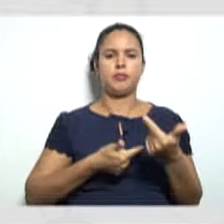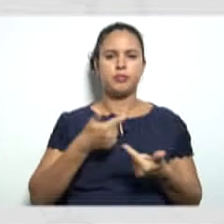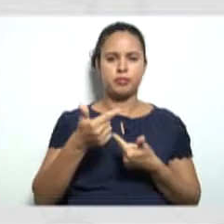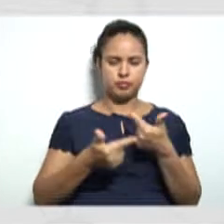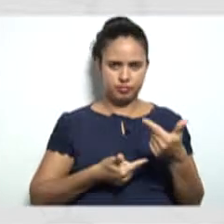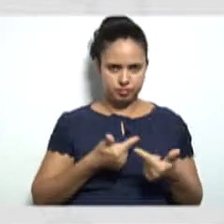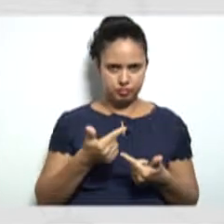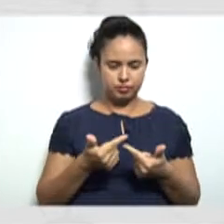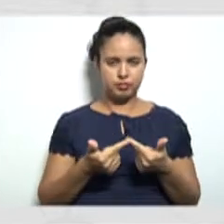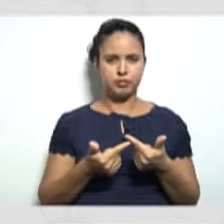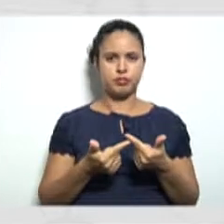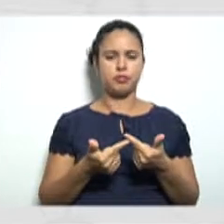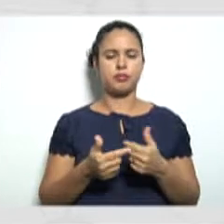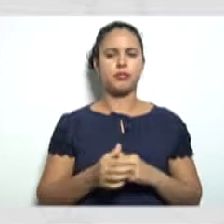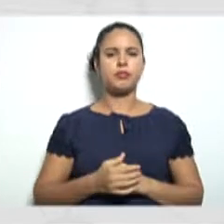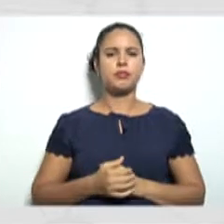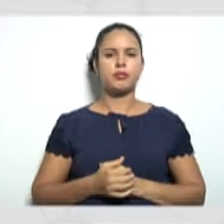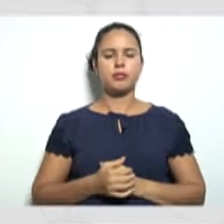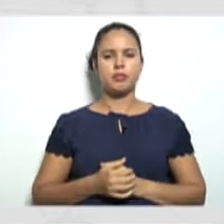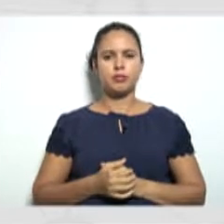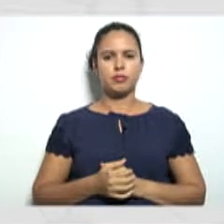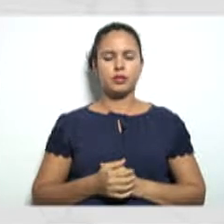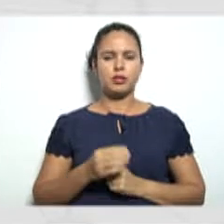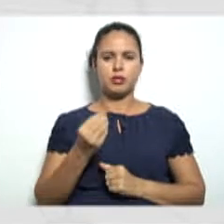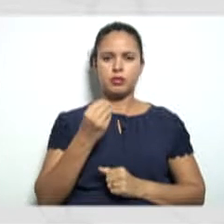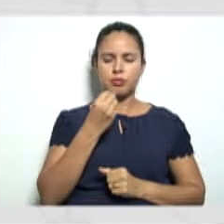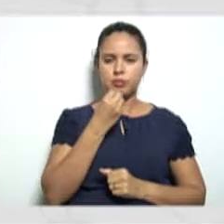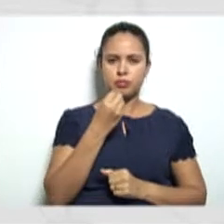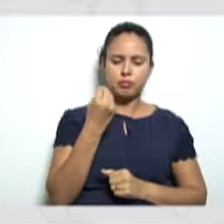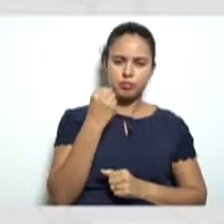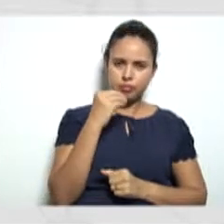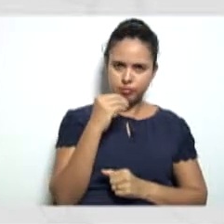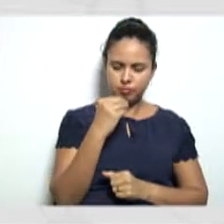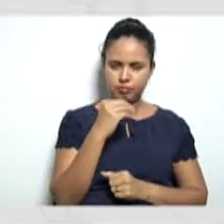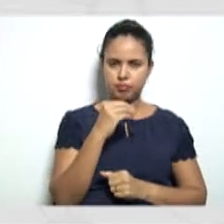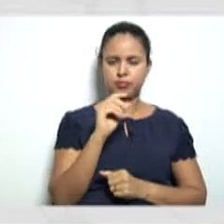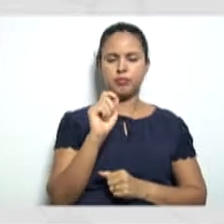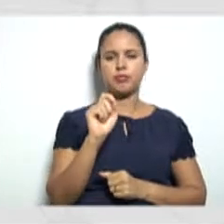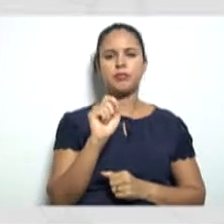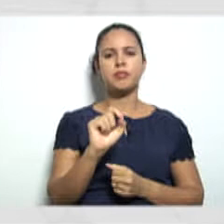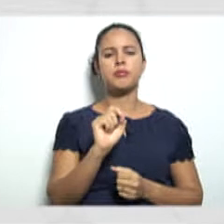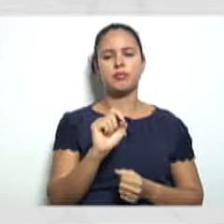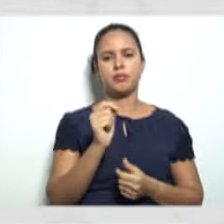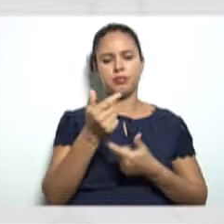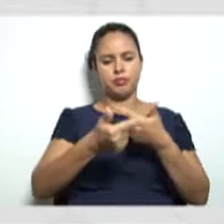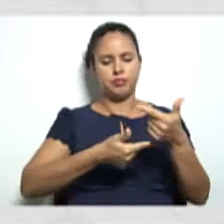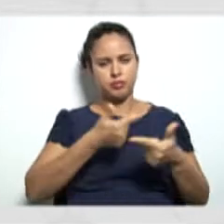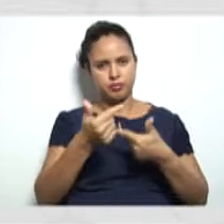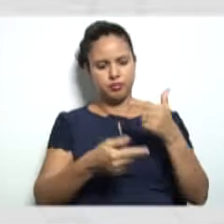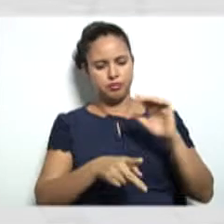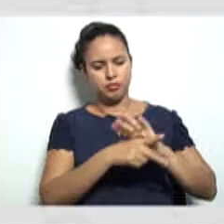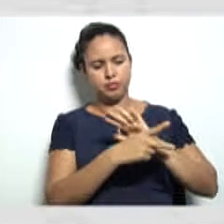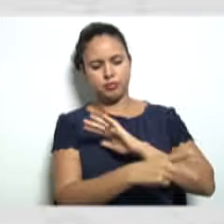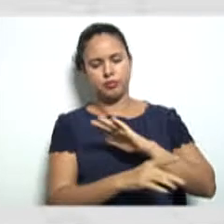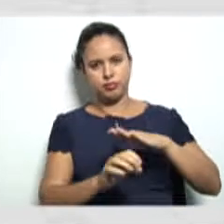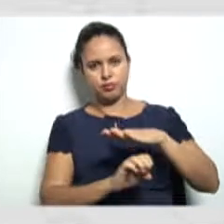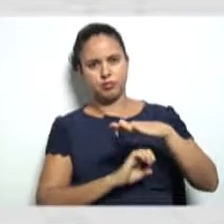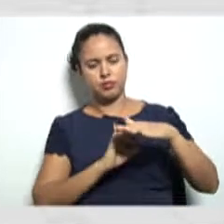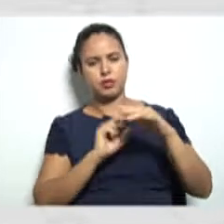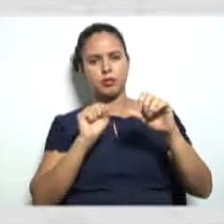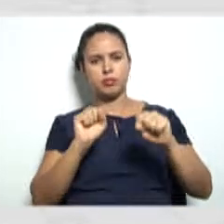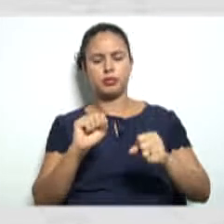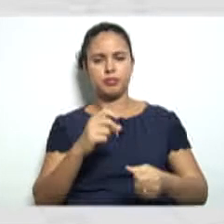altos índices de desemprego. Aproveita a terceirização de serviços exercida pelas empresas. Por exemplo, pode acontecer